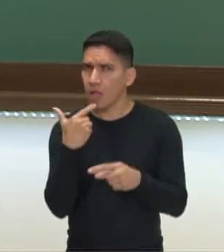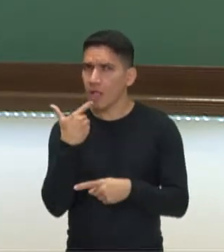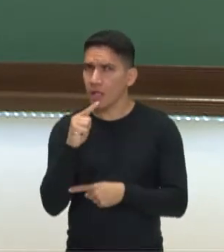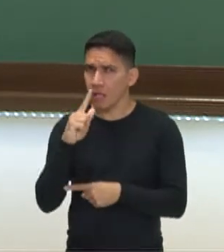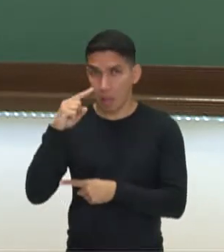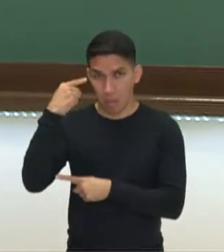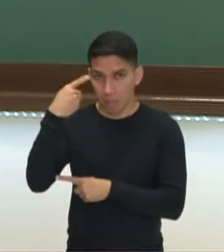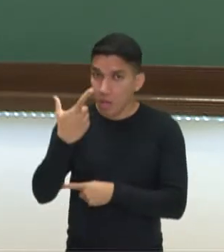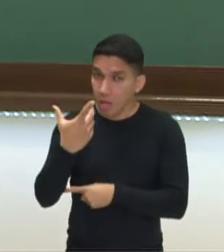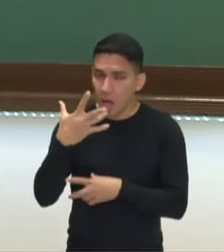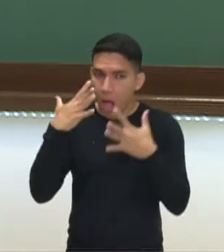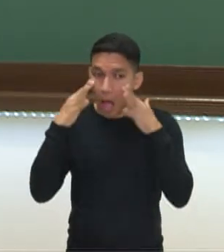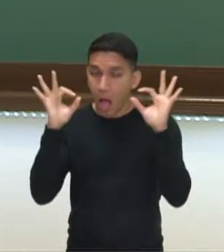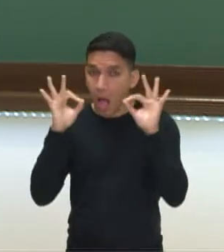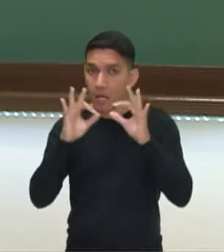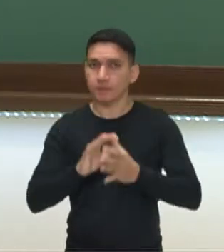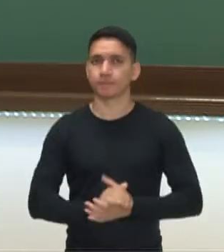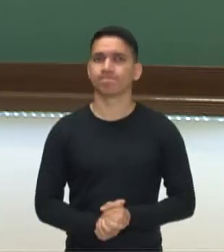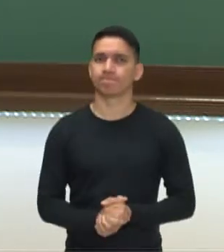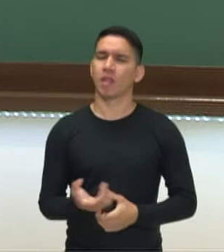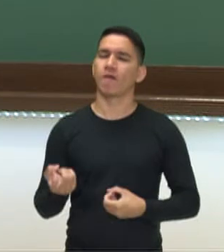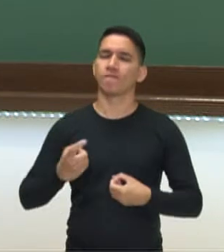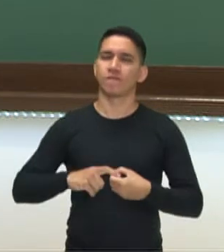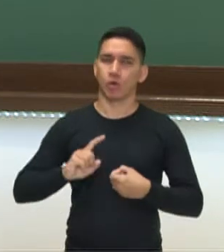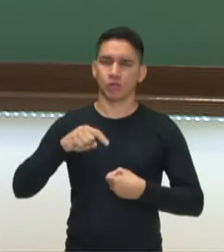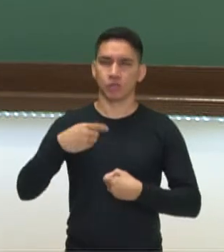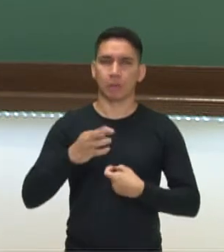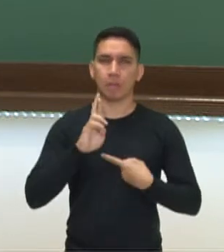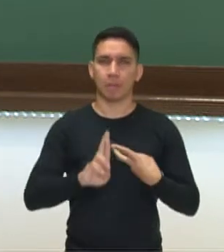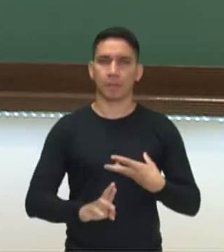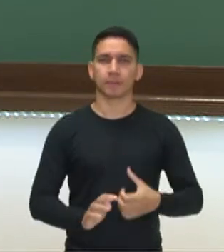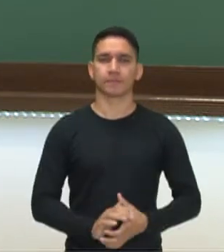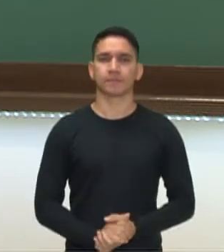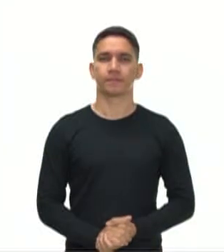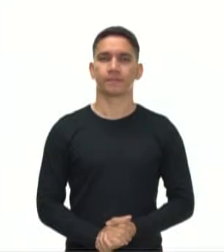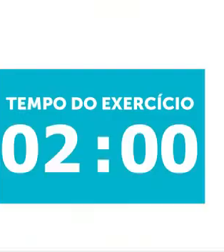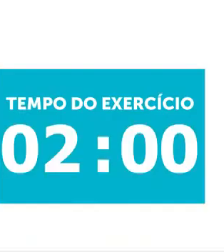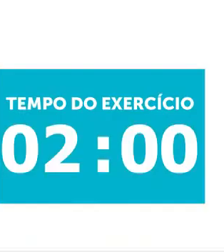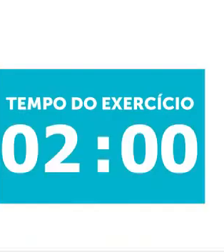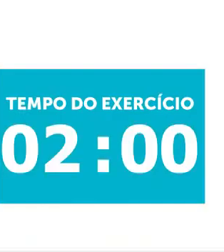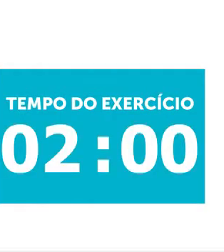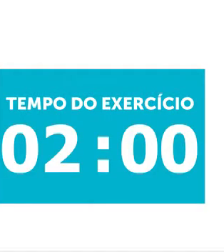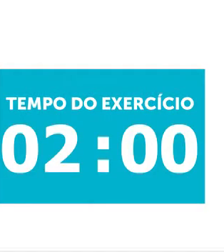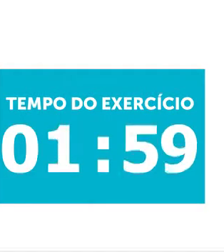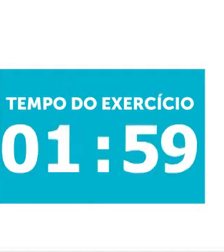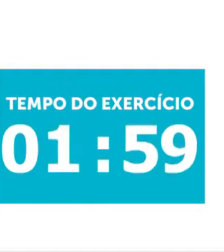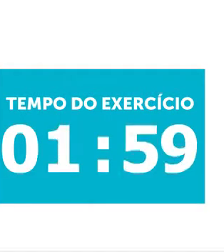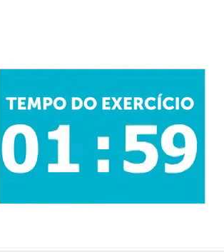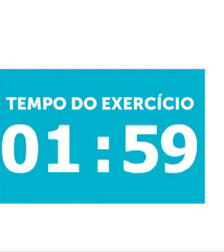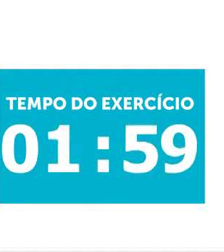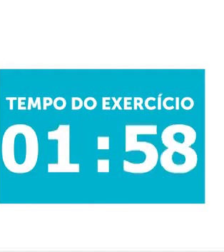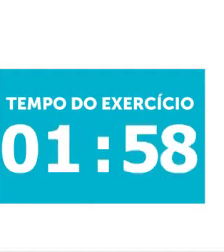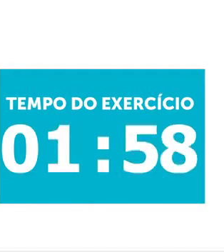espanhola? Atentem-se aí. Volto na sequência com a resposta.